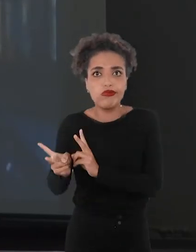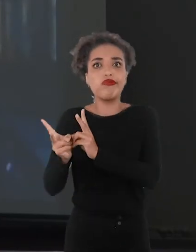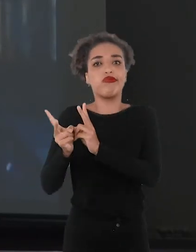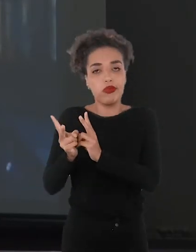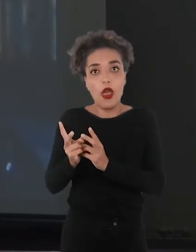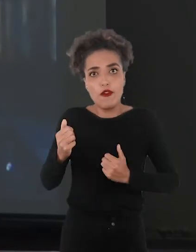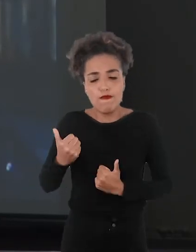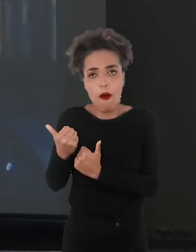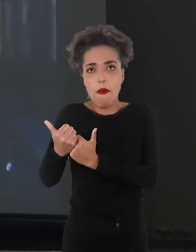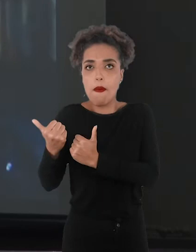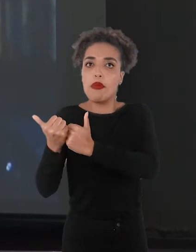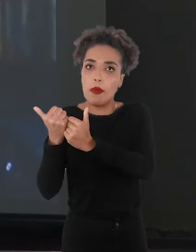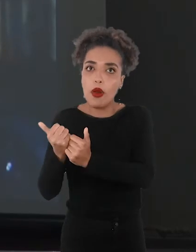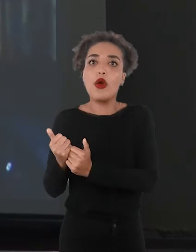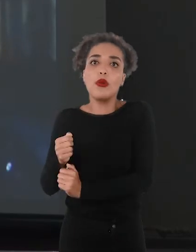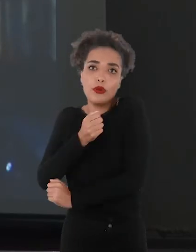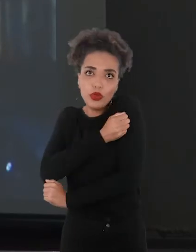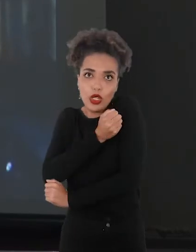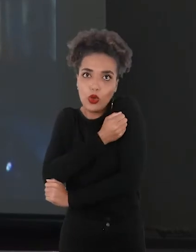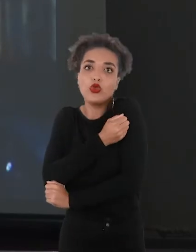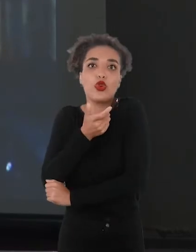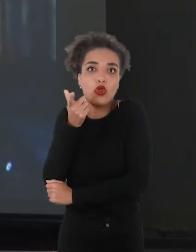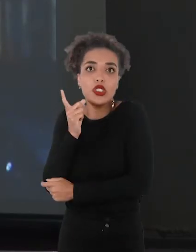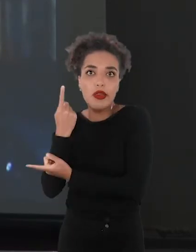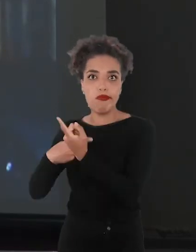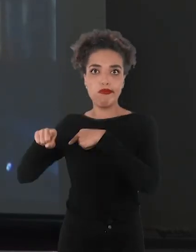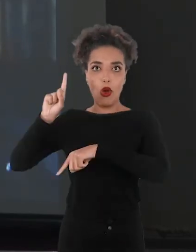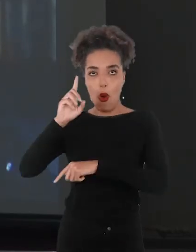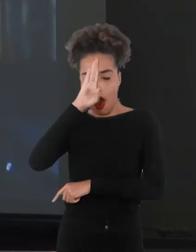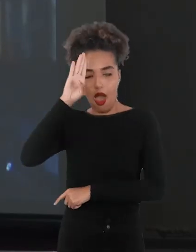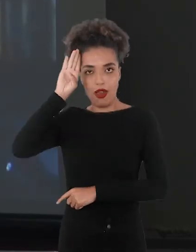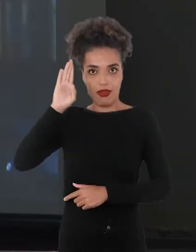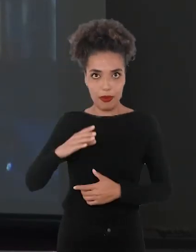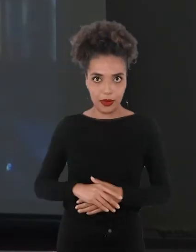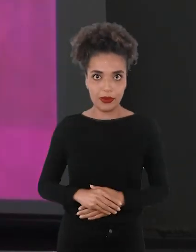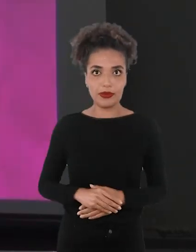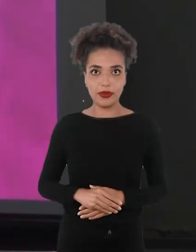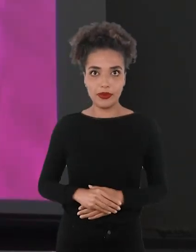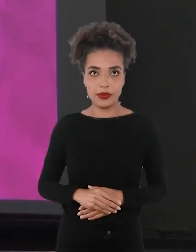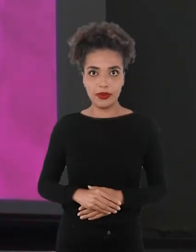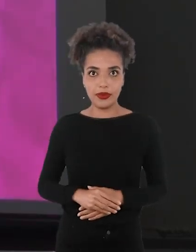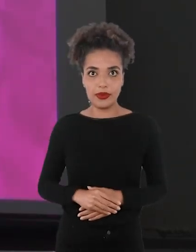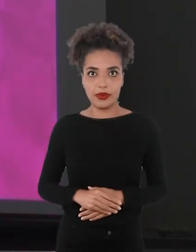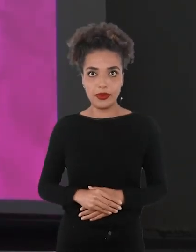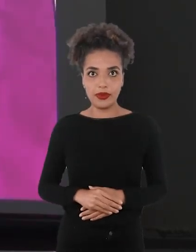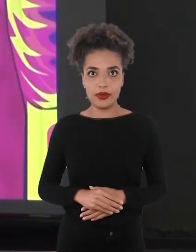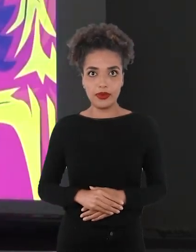que a gente consiga garantir o sucesso acadêmico de todos os estudantes.